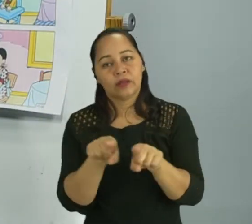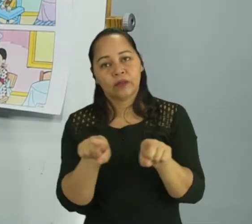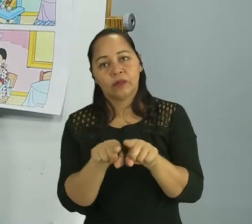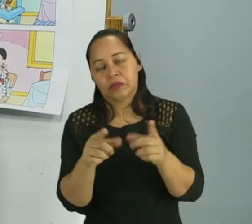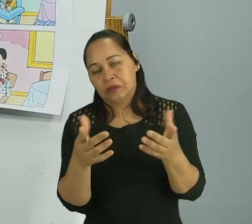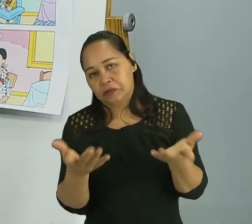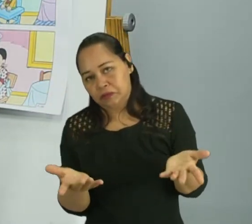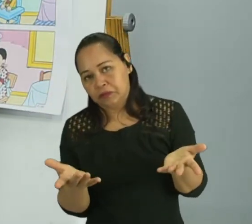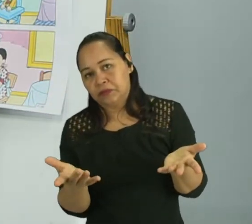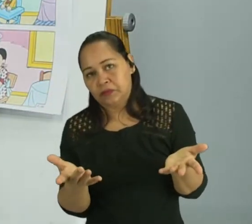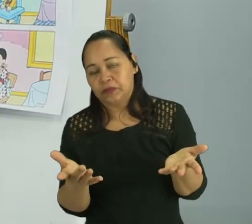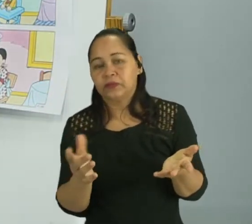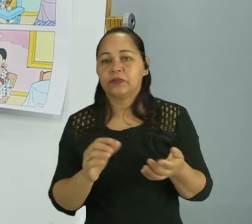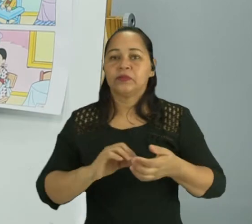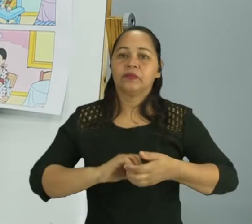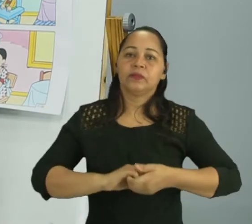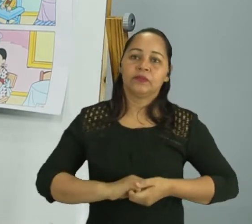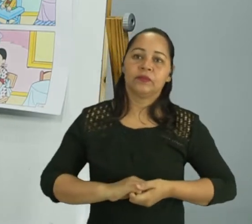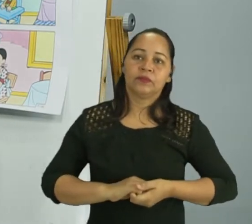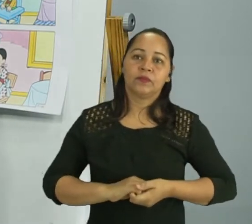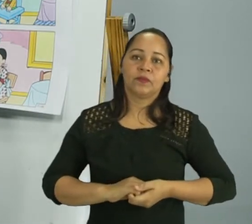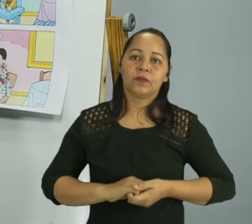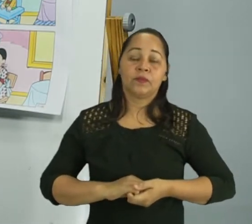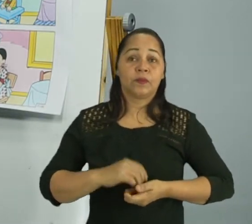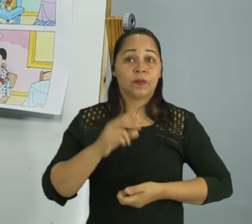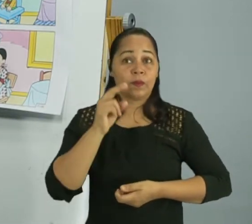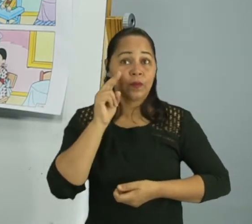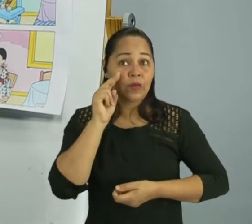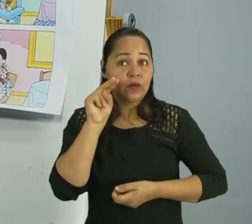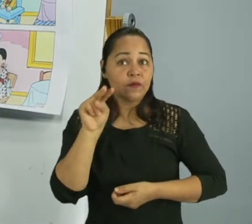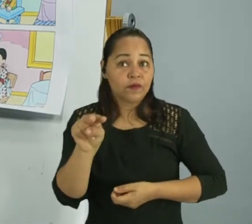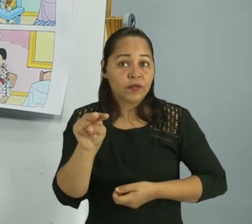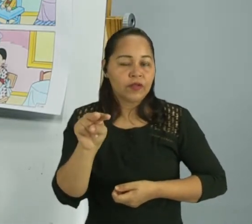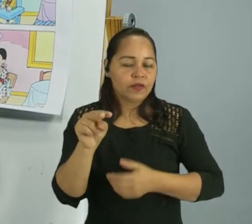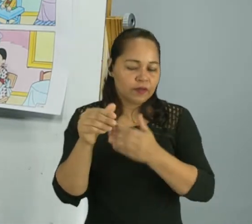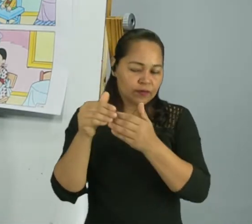a fala do personagem.